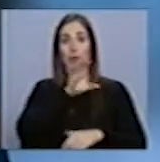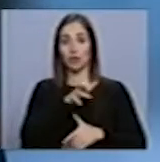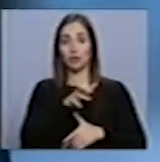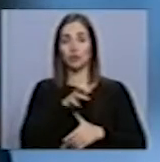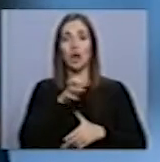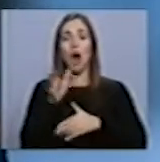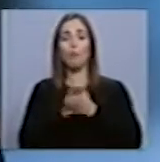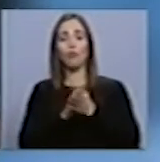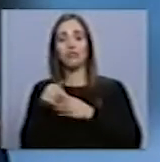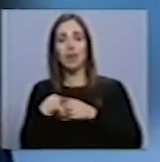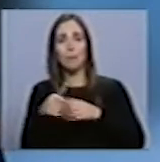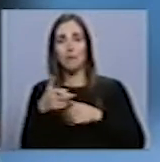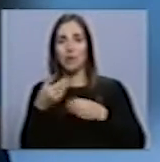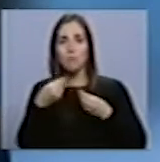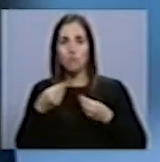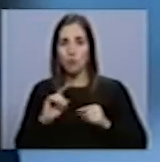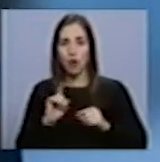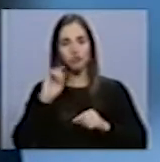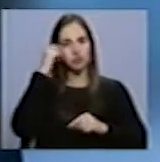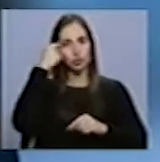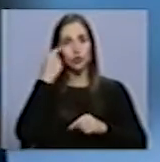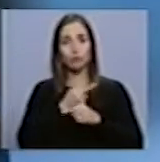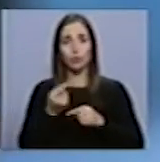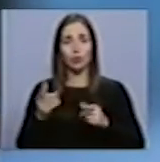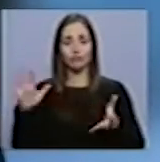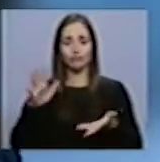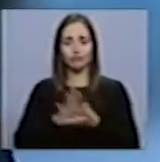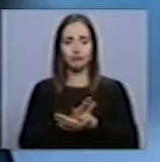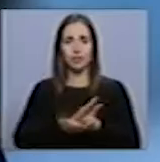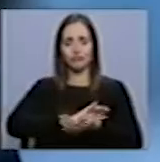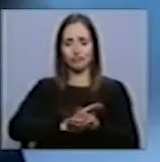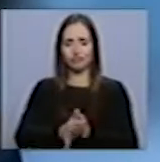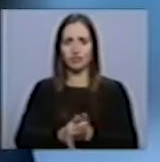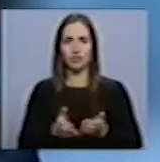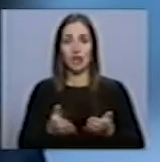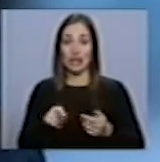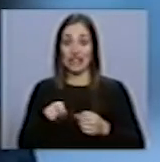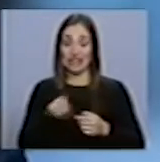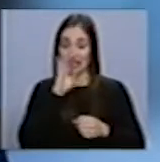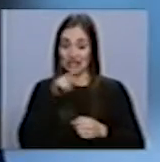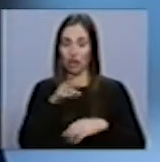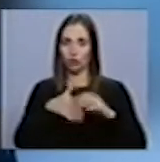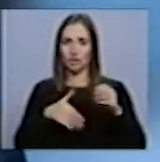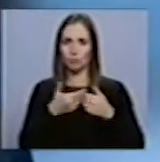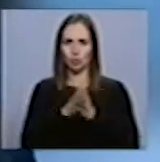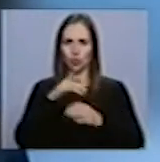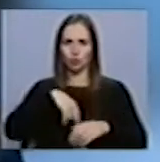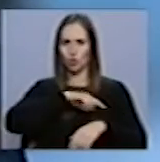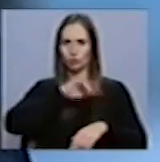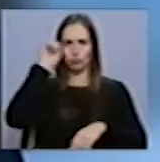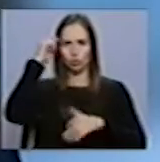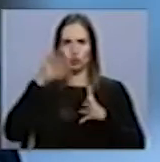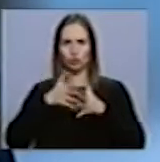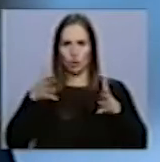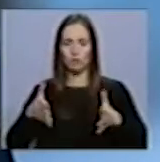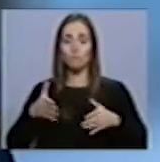matéria de qualidade porque ela iria acabar entre duração ea ser o maior prejuízo que nós poderíamos ter para todos também quer dizer que as